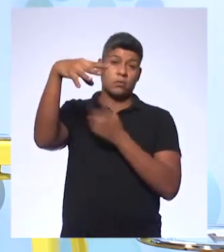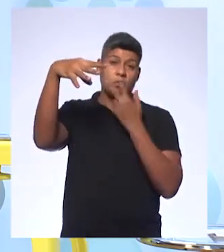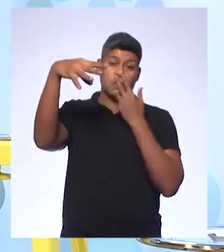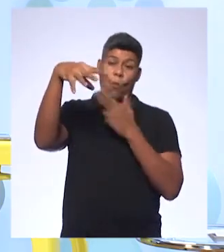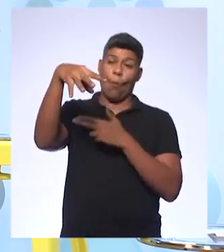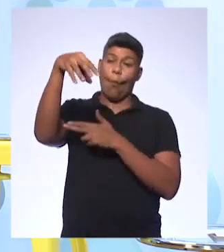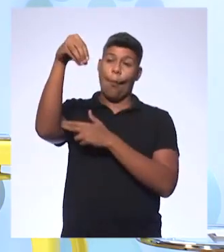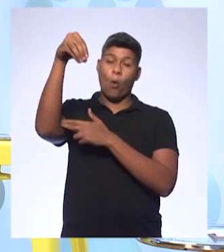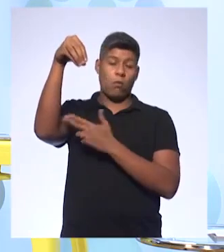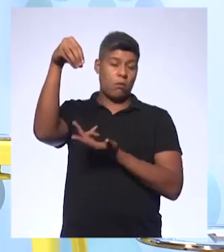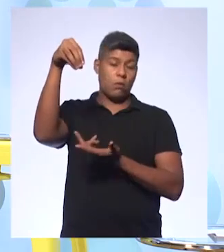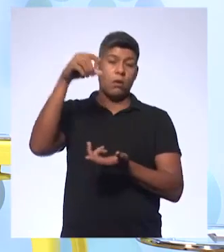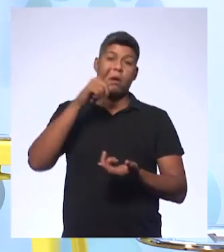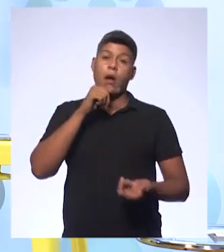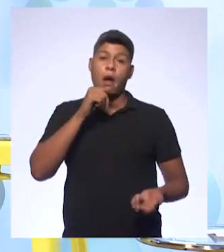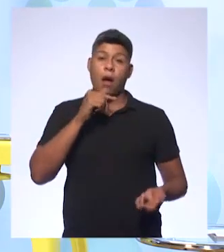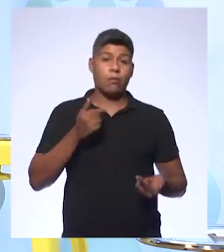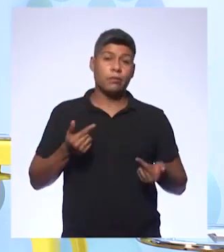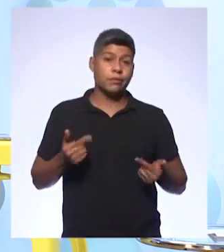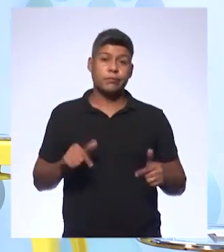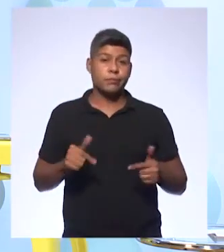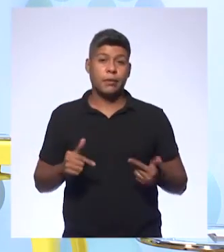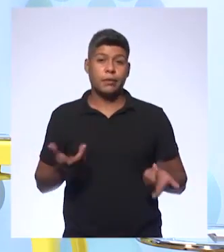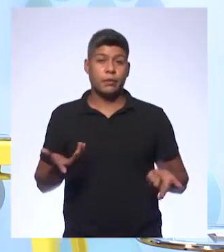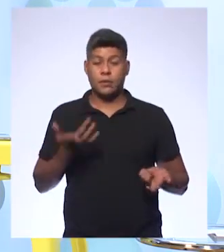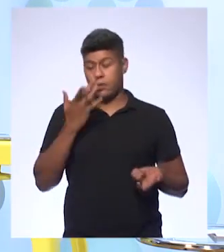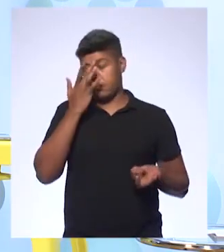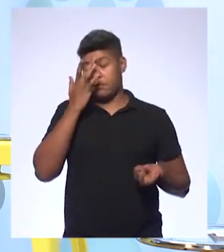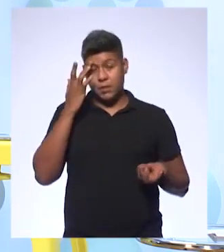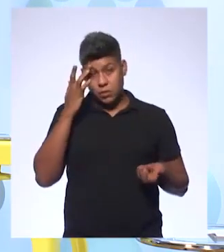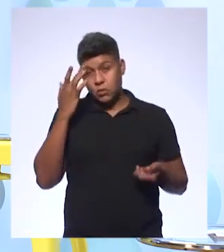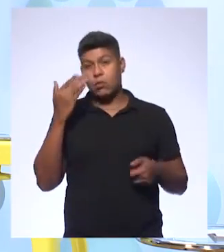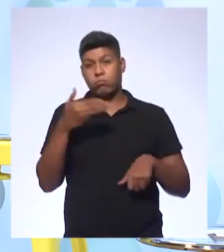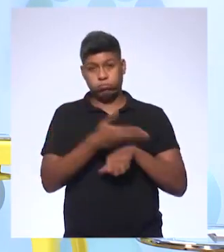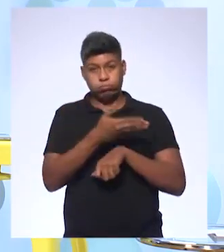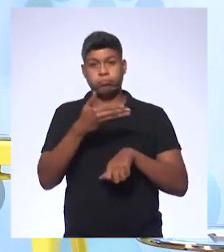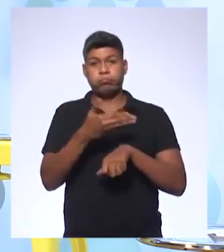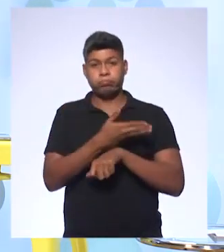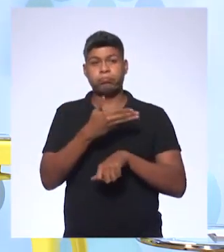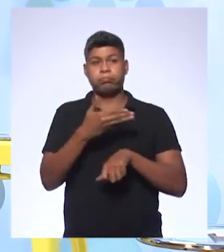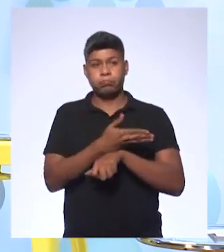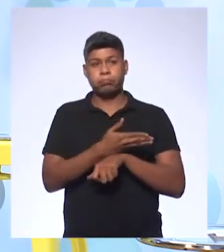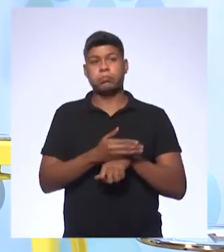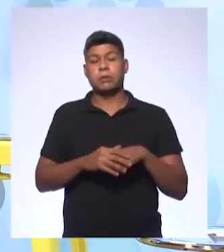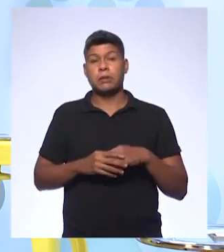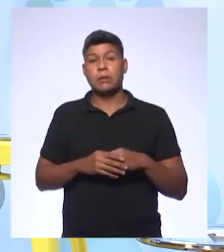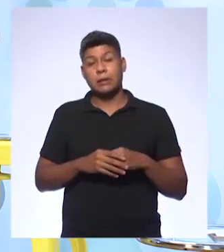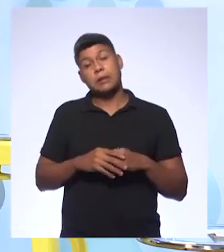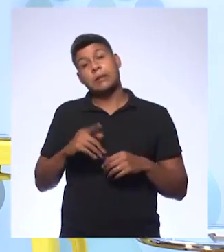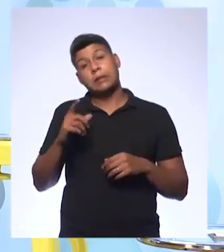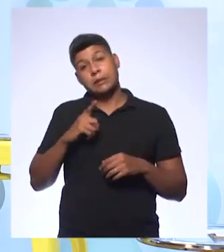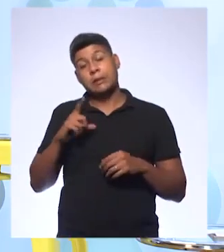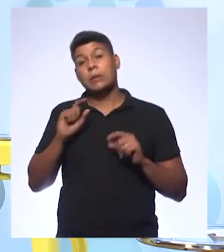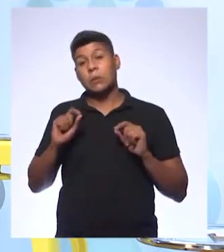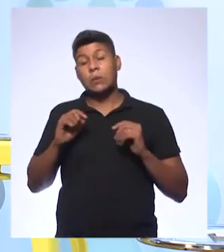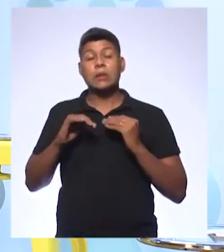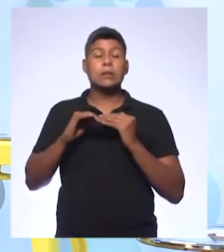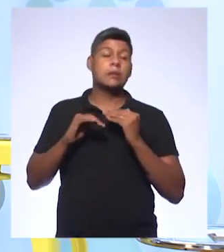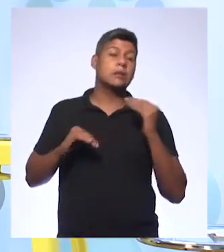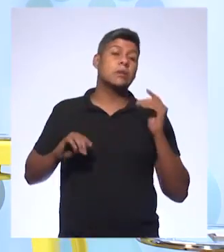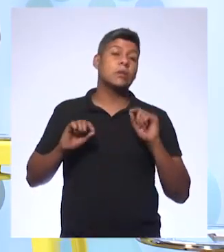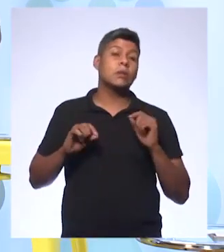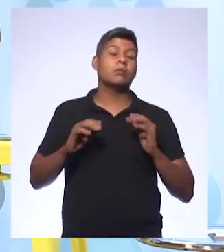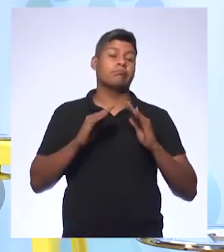não tem água, uma casa em que muitas pessoas estão habitando o mesmo cômodo, por exemplo. Né? Nós temos situações de desigualdade